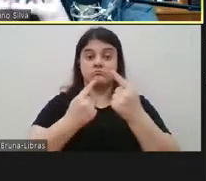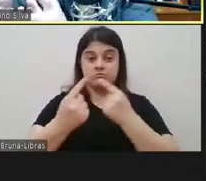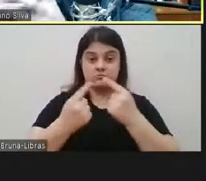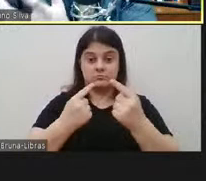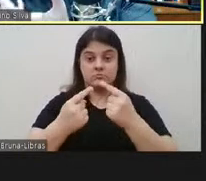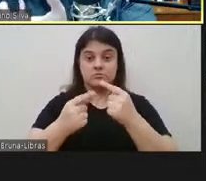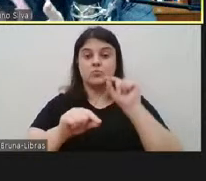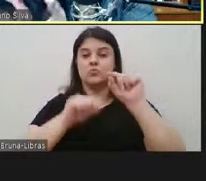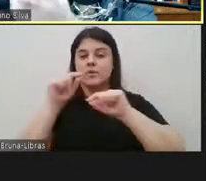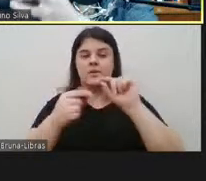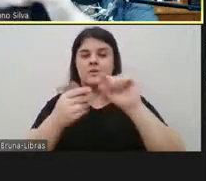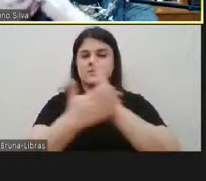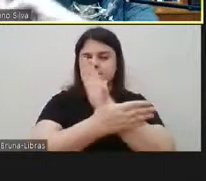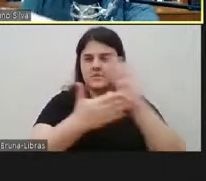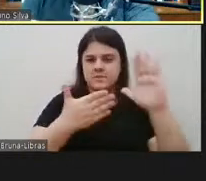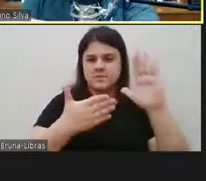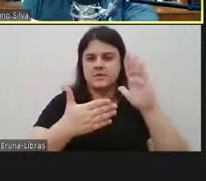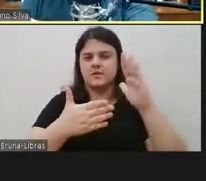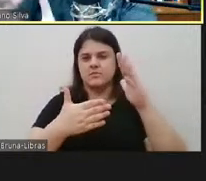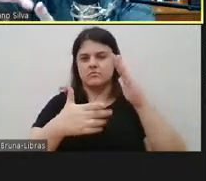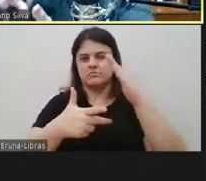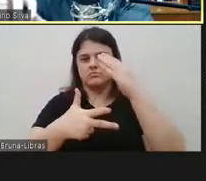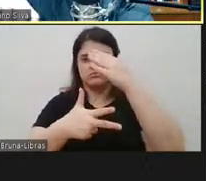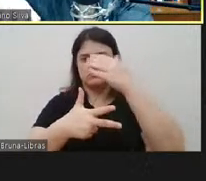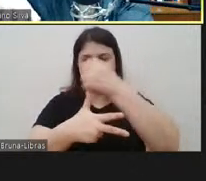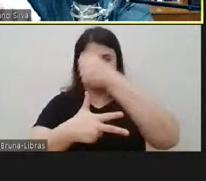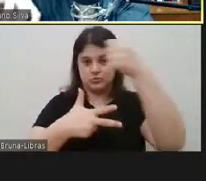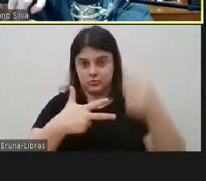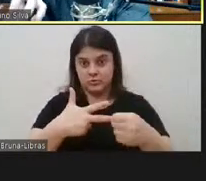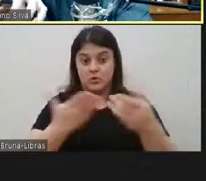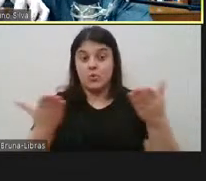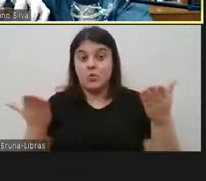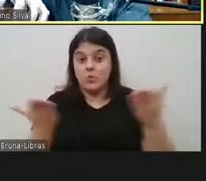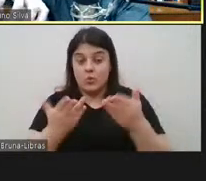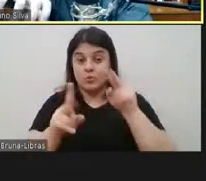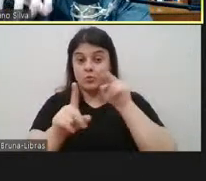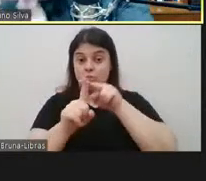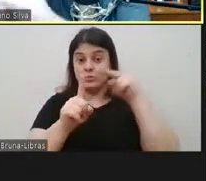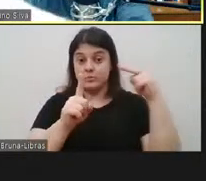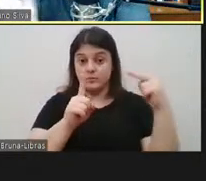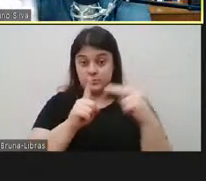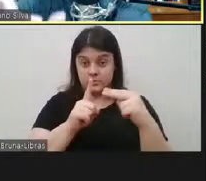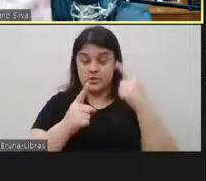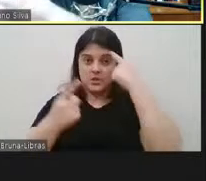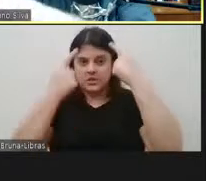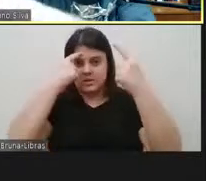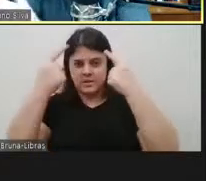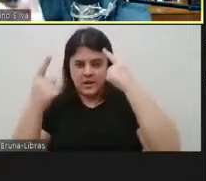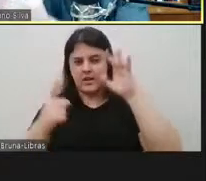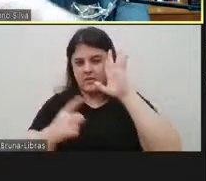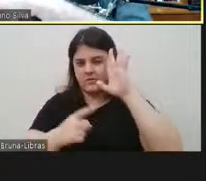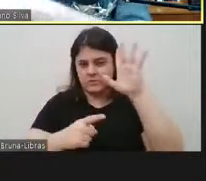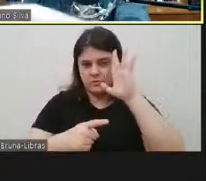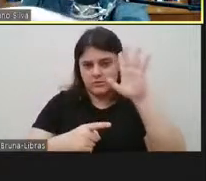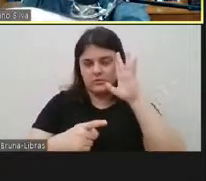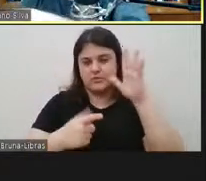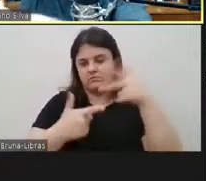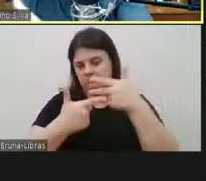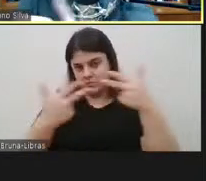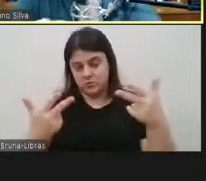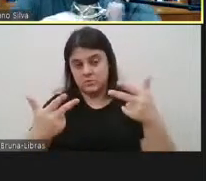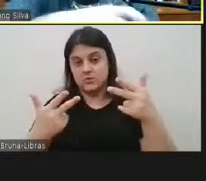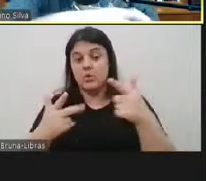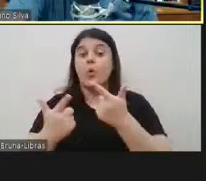ideia da divisão de organização política em poderes do estado moderno do ponto de vista das ideias da filosofia da